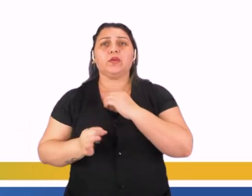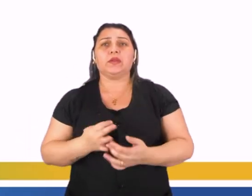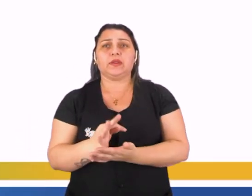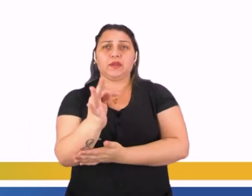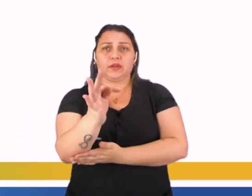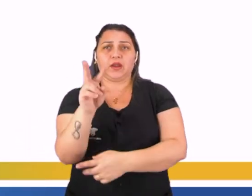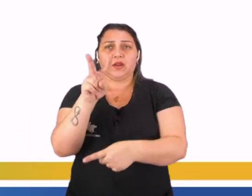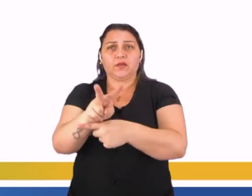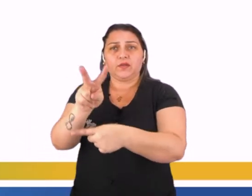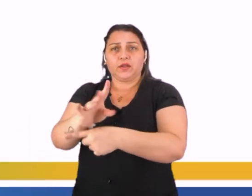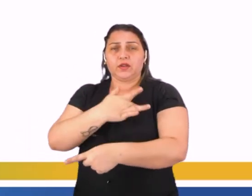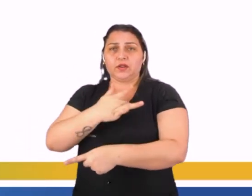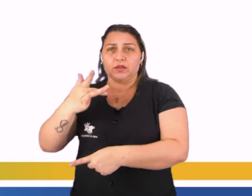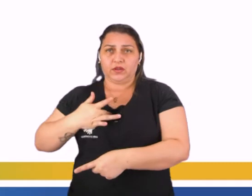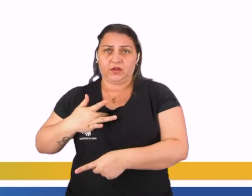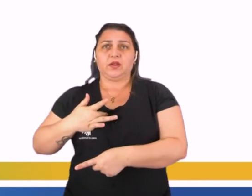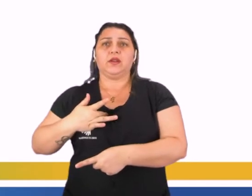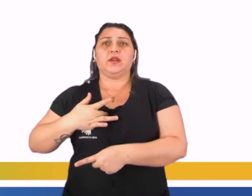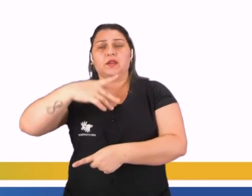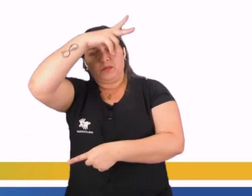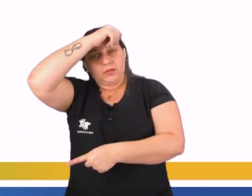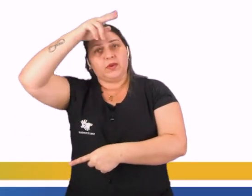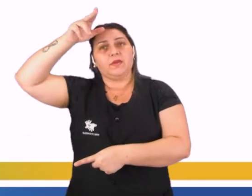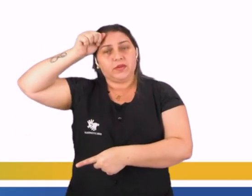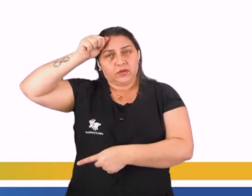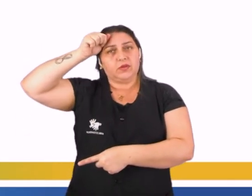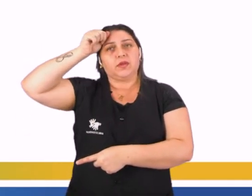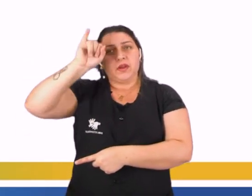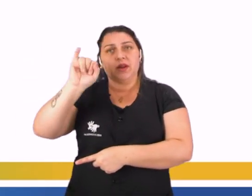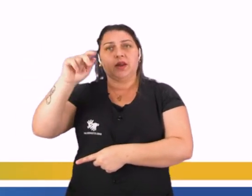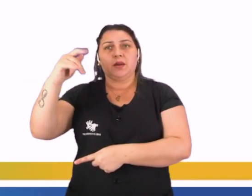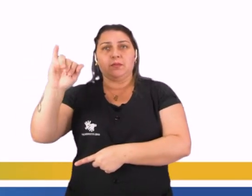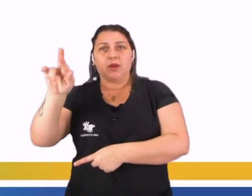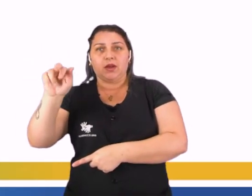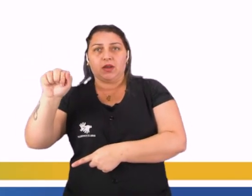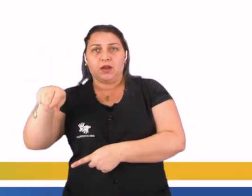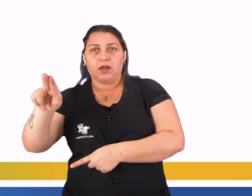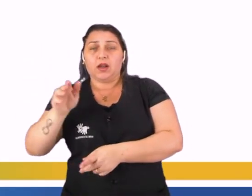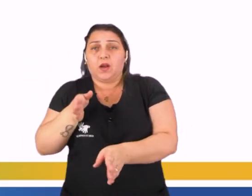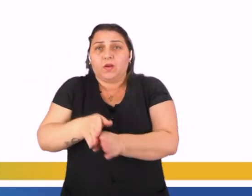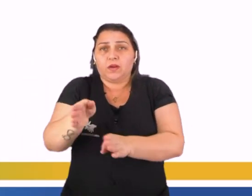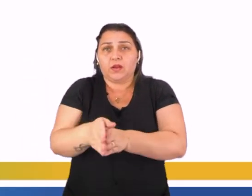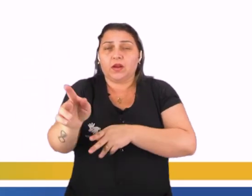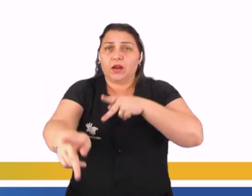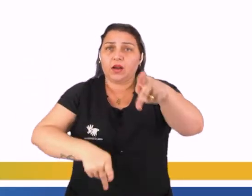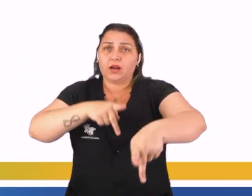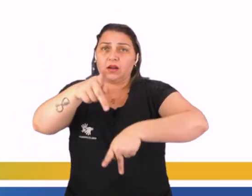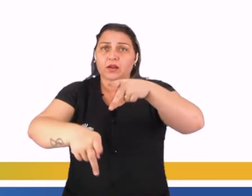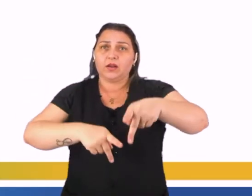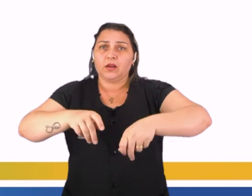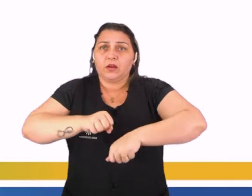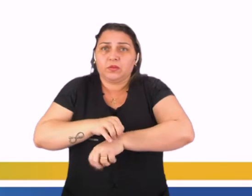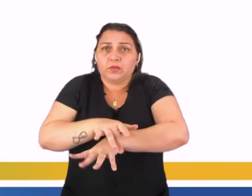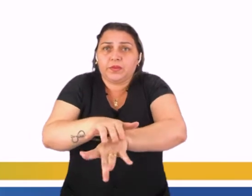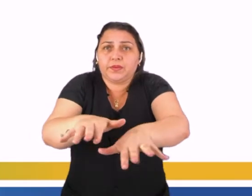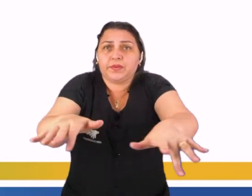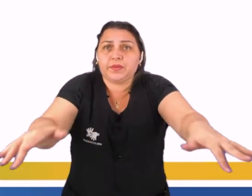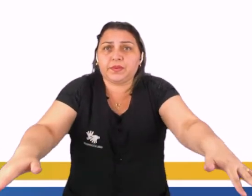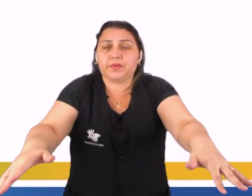Estrutura da notícia. A estrutura da notícia é denominada pirâmide invertida, pois